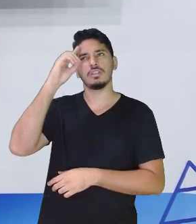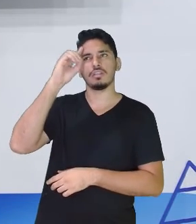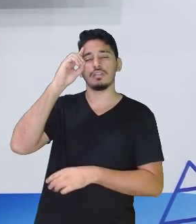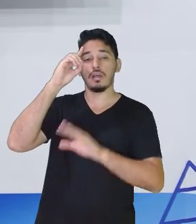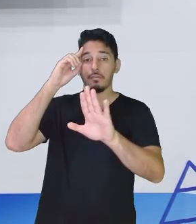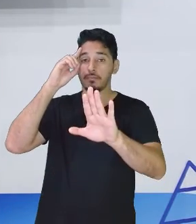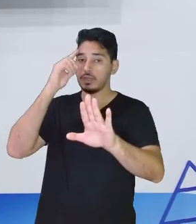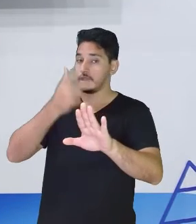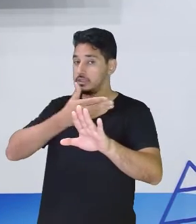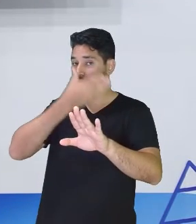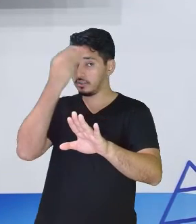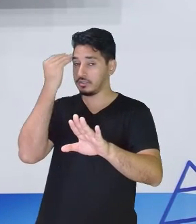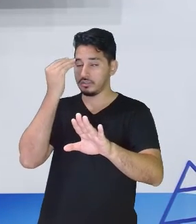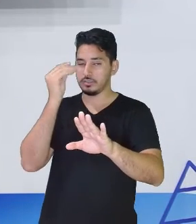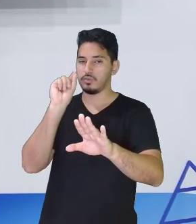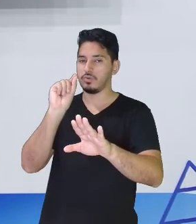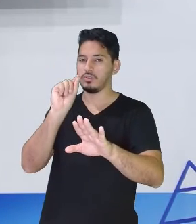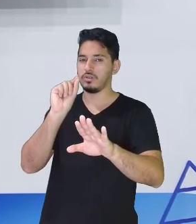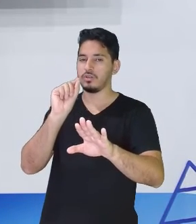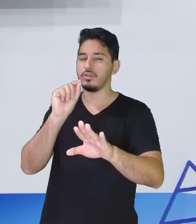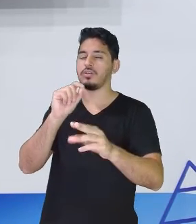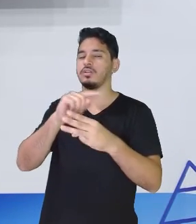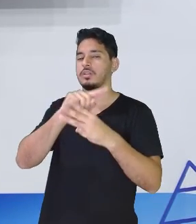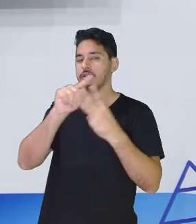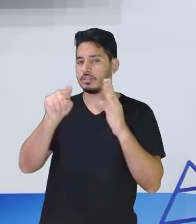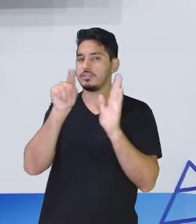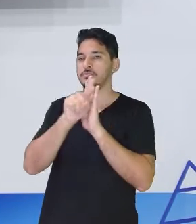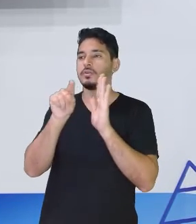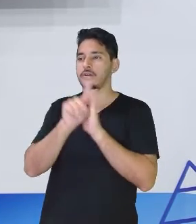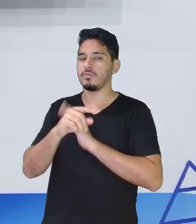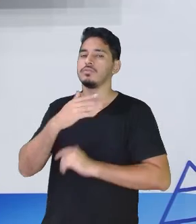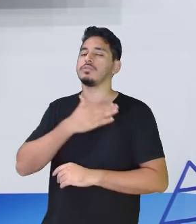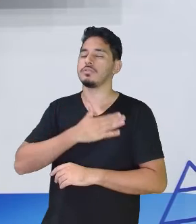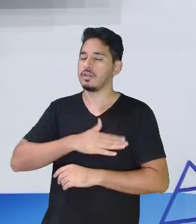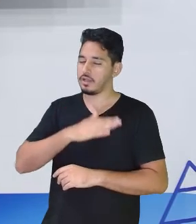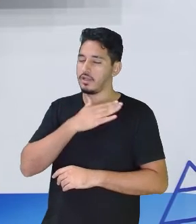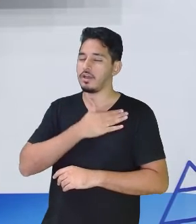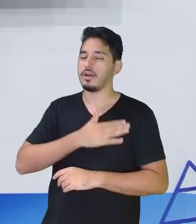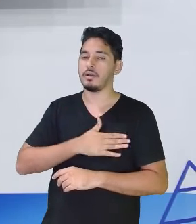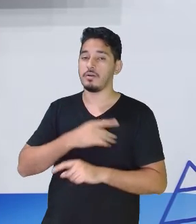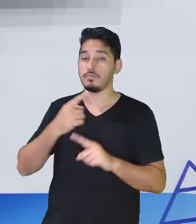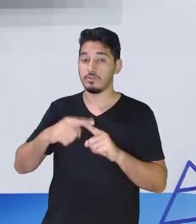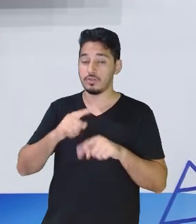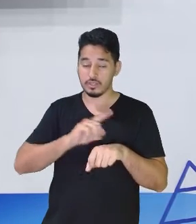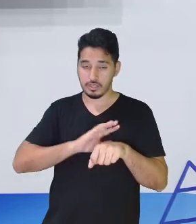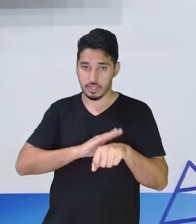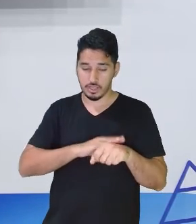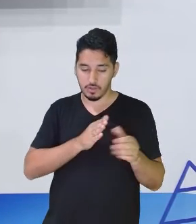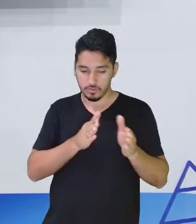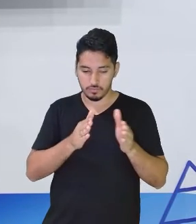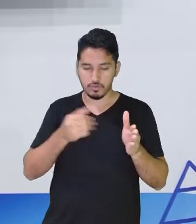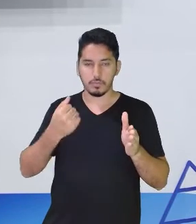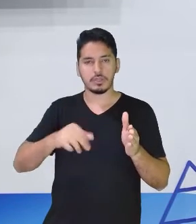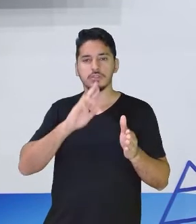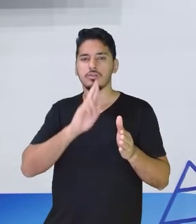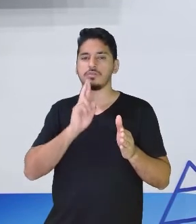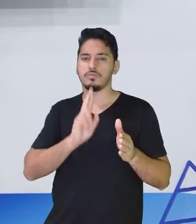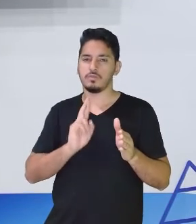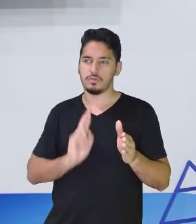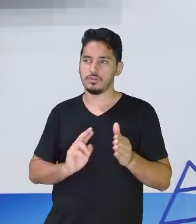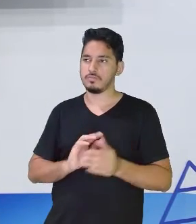posso esquecer de quê? Daquelas 3 perguntinhas iniciais. Porque durante essa aula eu tenho que responder,